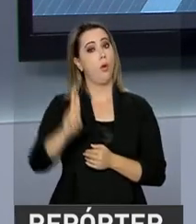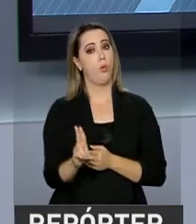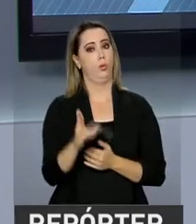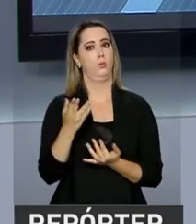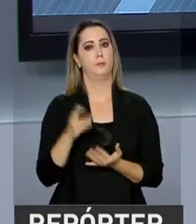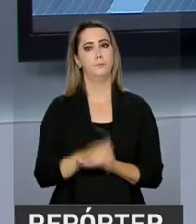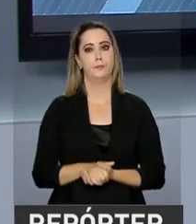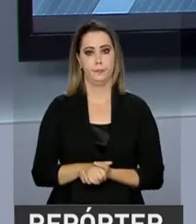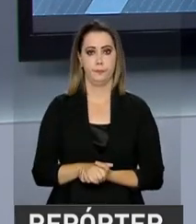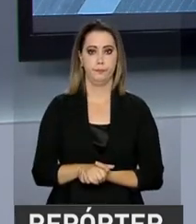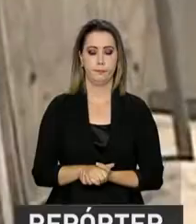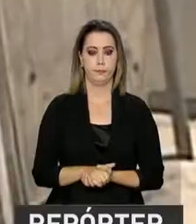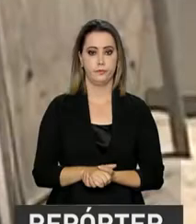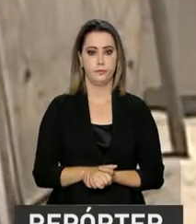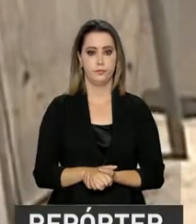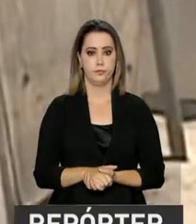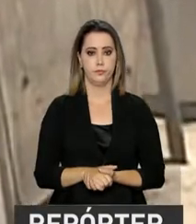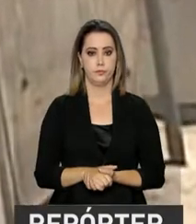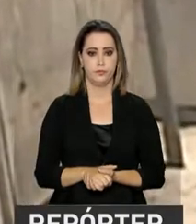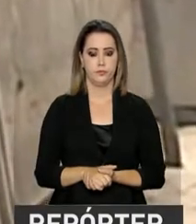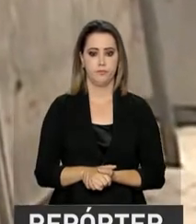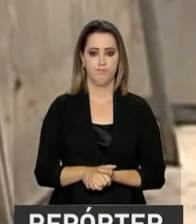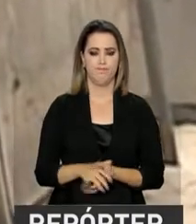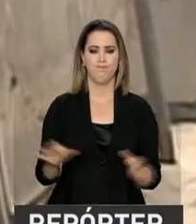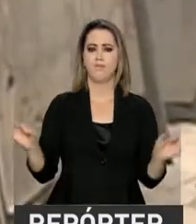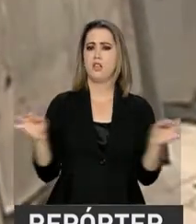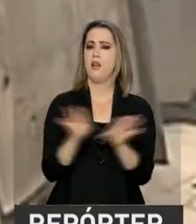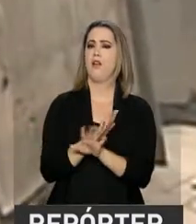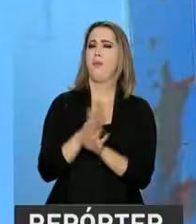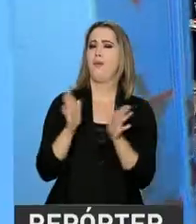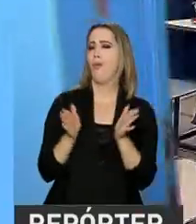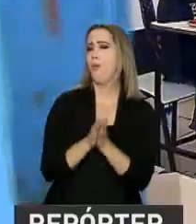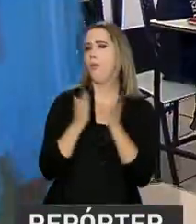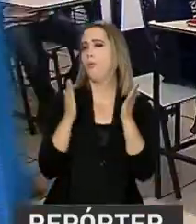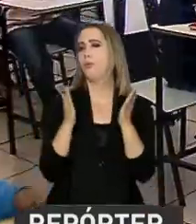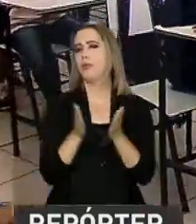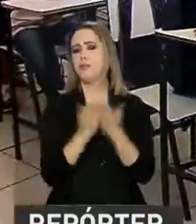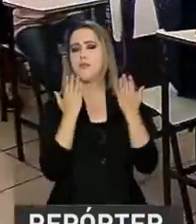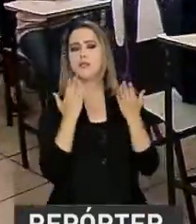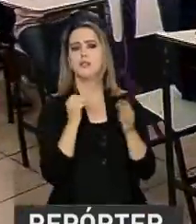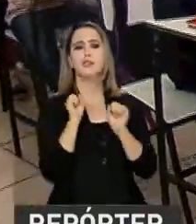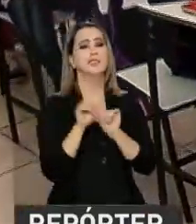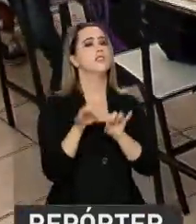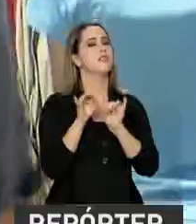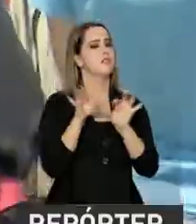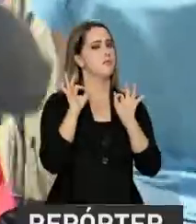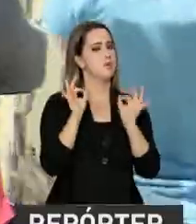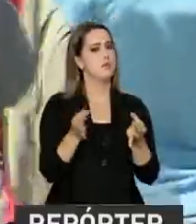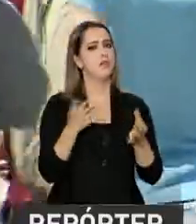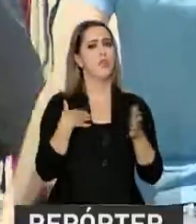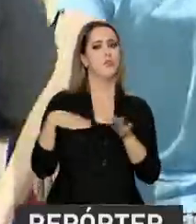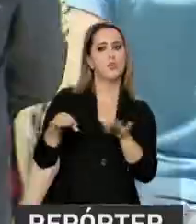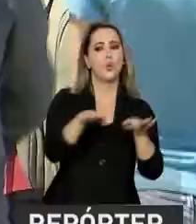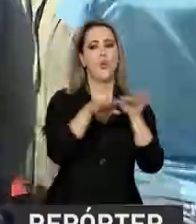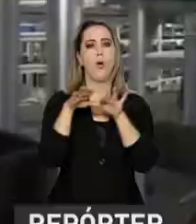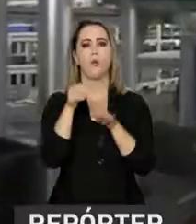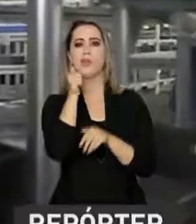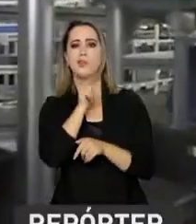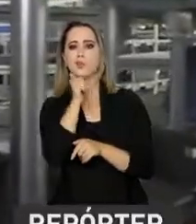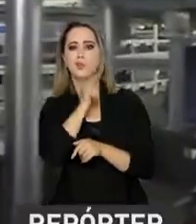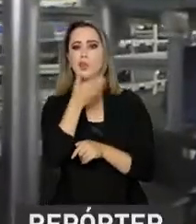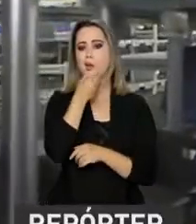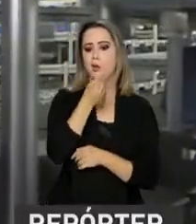a onu erradicação da pobreza educação de qualidade igualdade de gênero